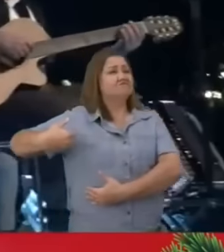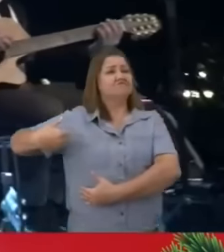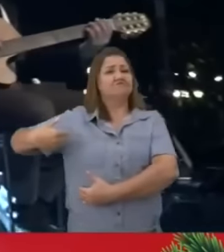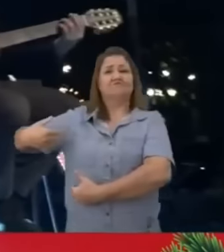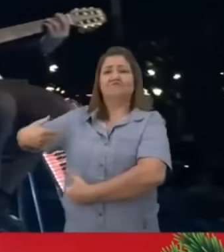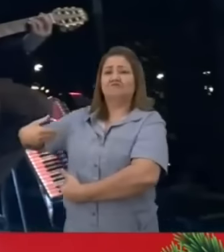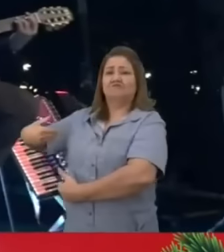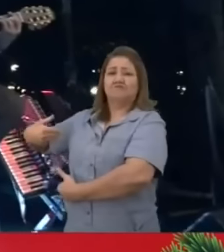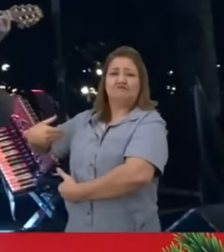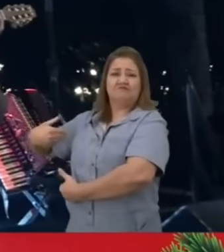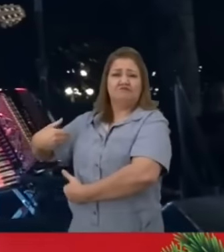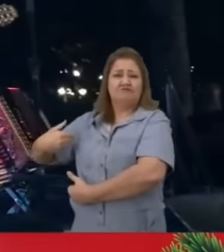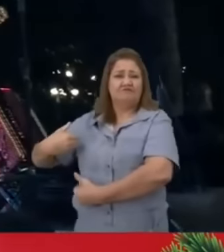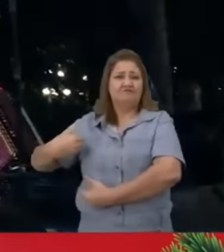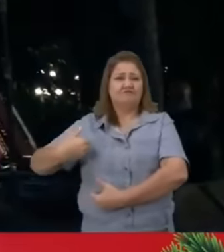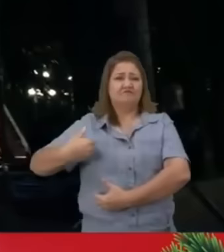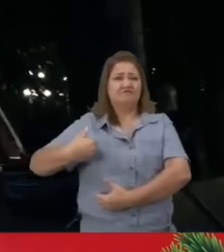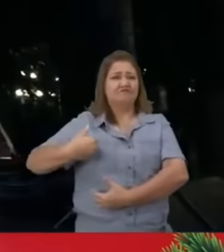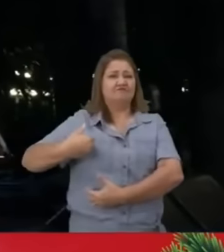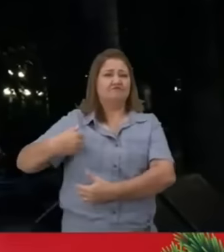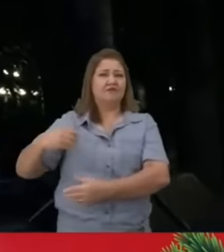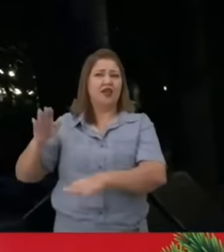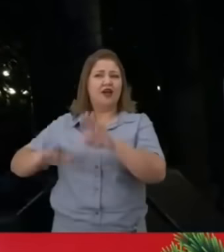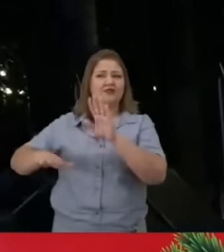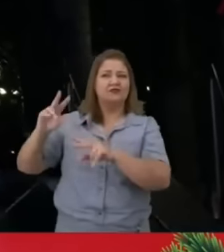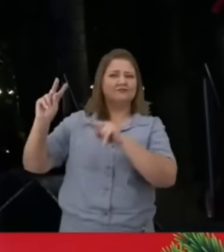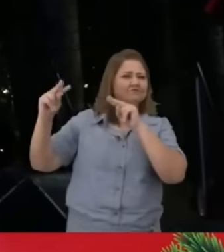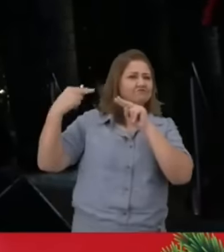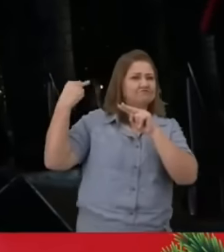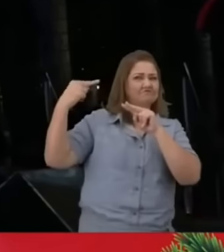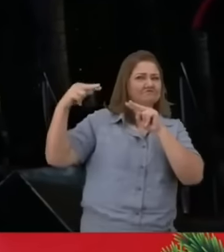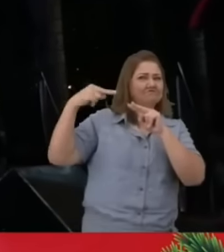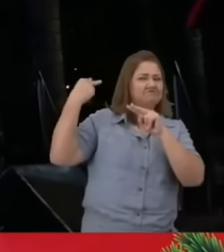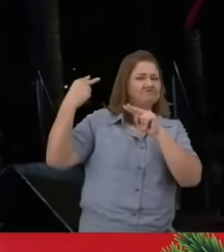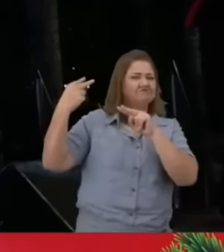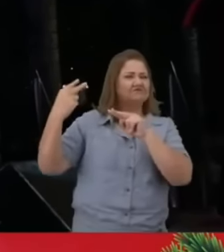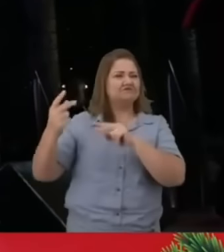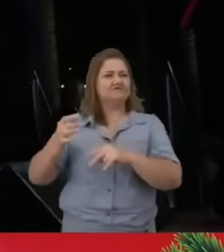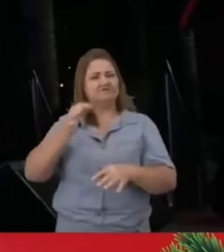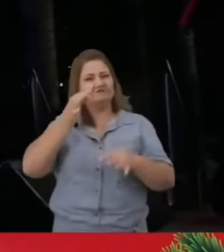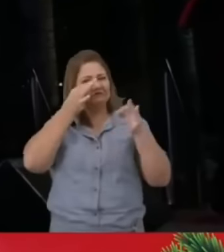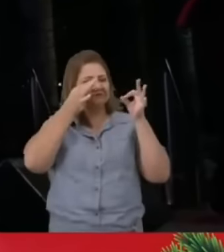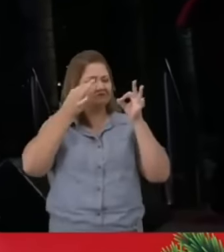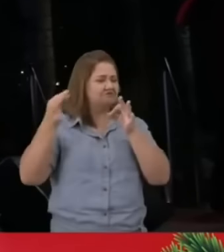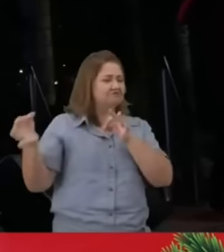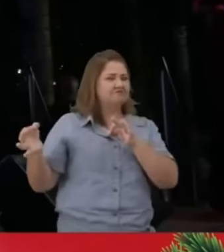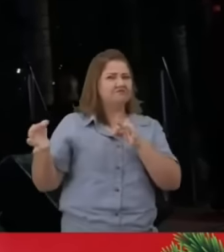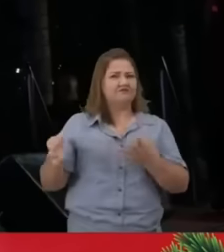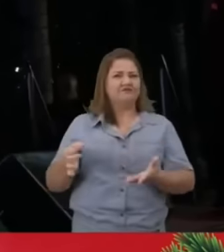Vez ou outra me olhava, canta, como quem diz.